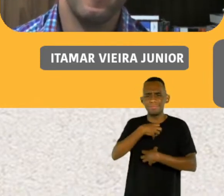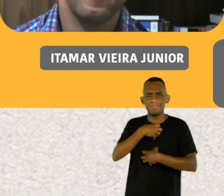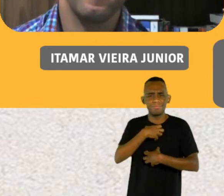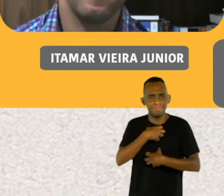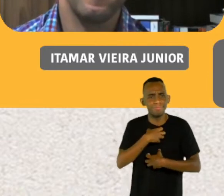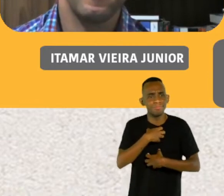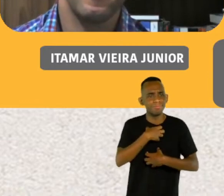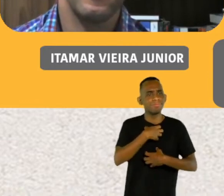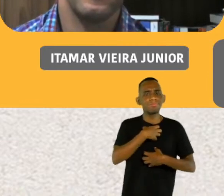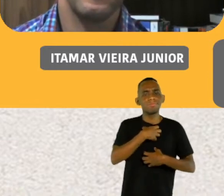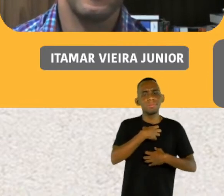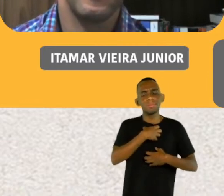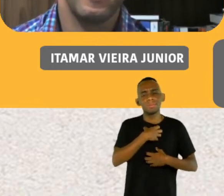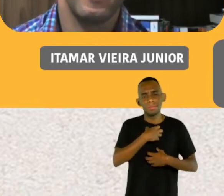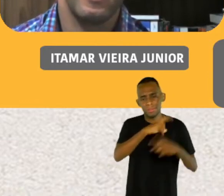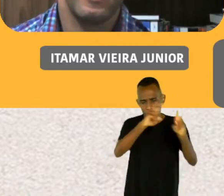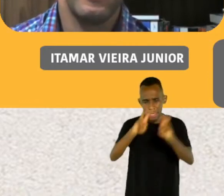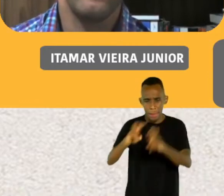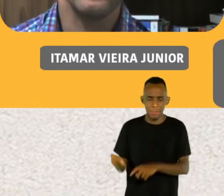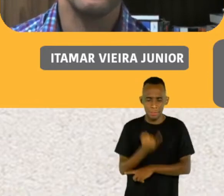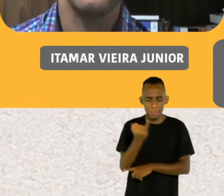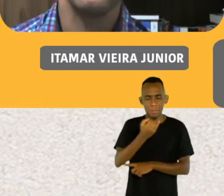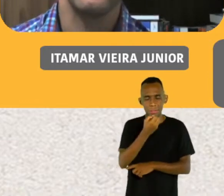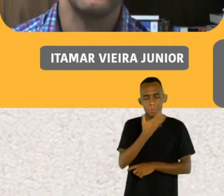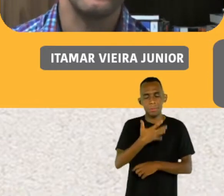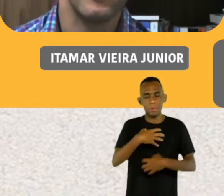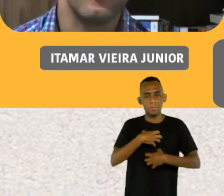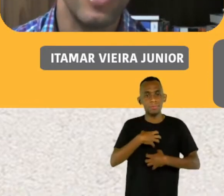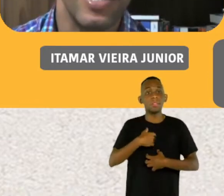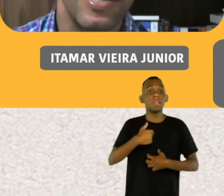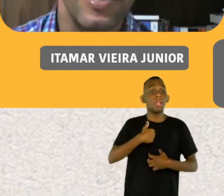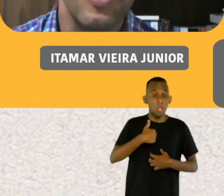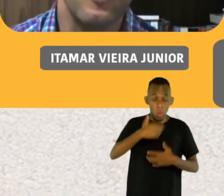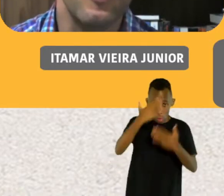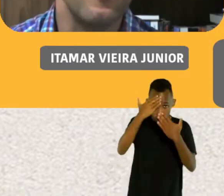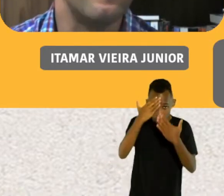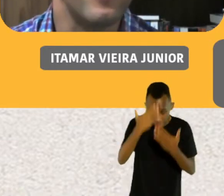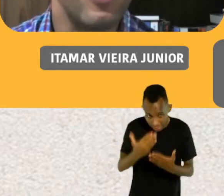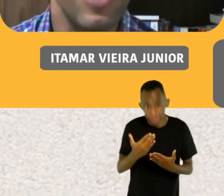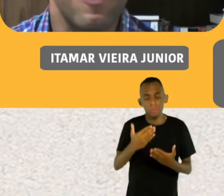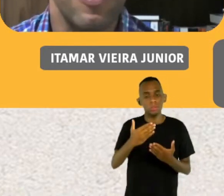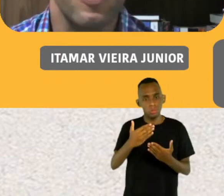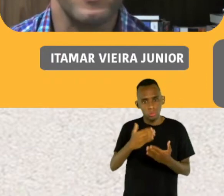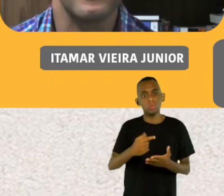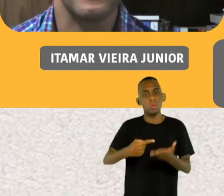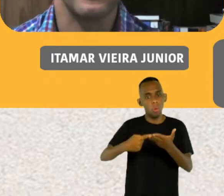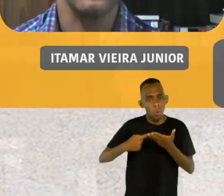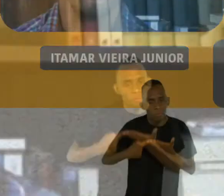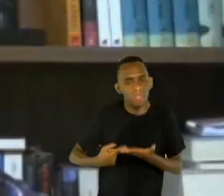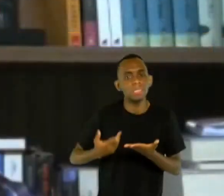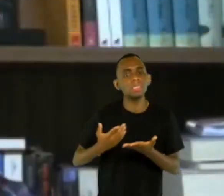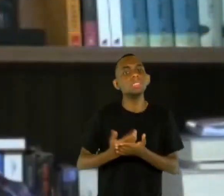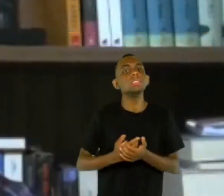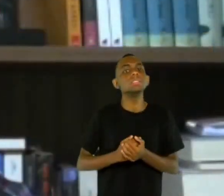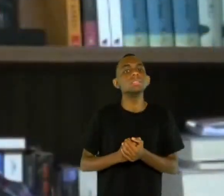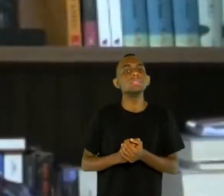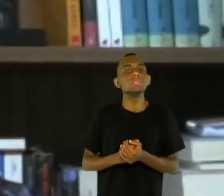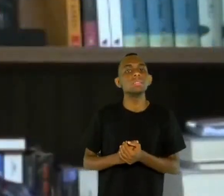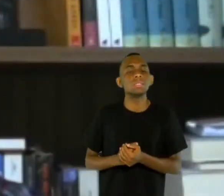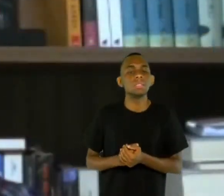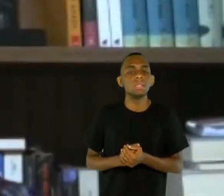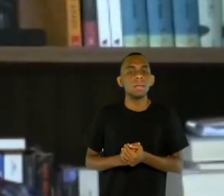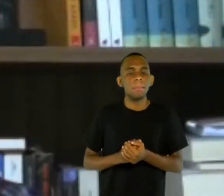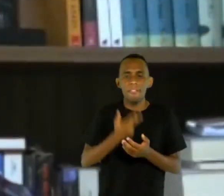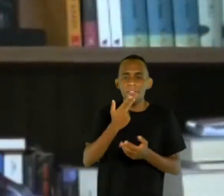pontos de contato. Fico muito feliz. Eu que agradeço, Sérgio, agradeço o convite, Afonso, para estar aqui falando desse livro